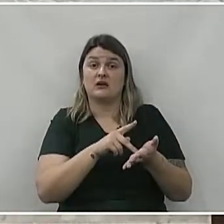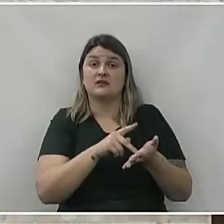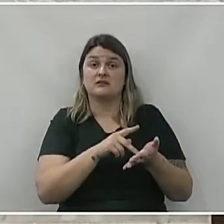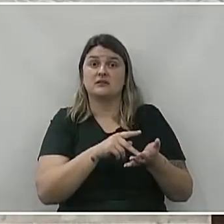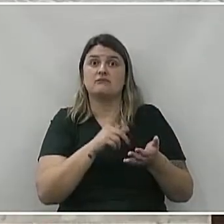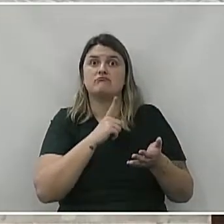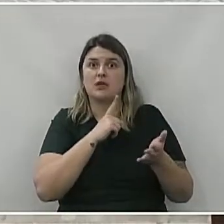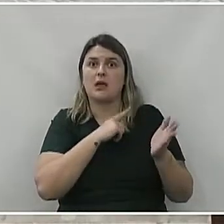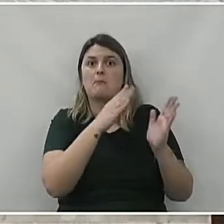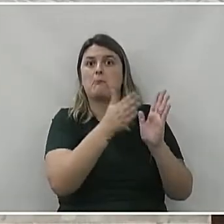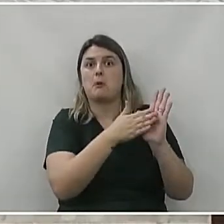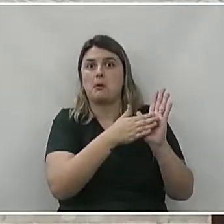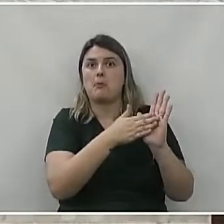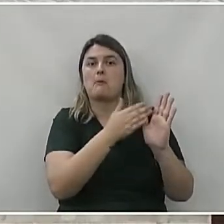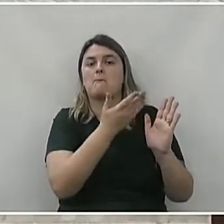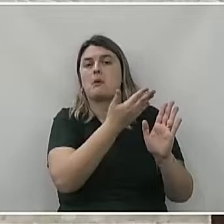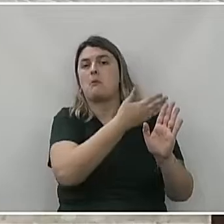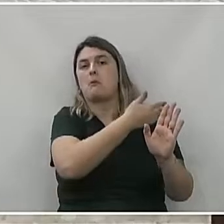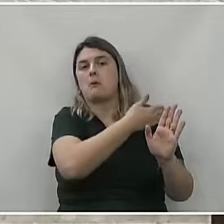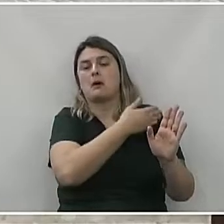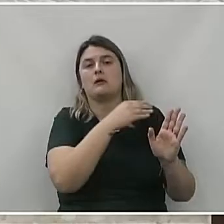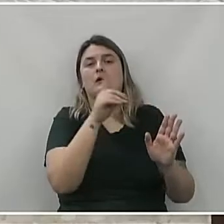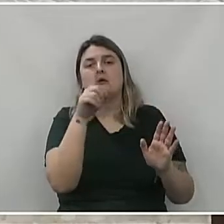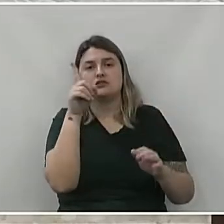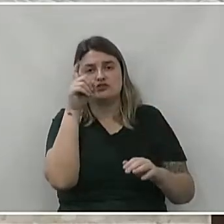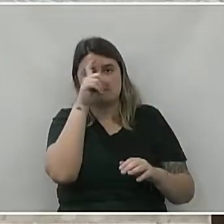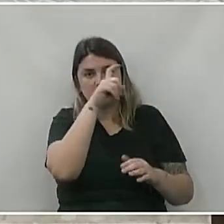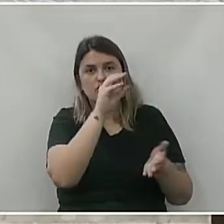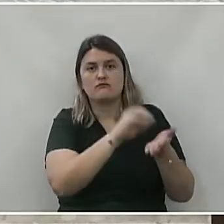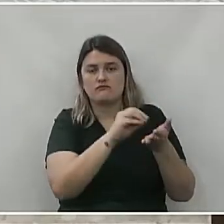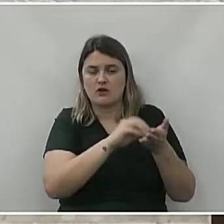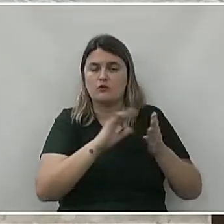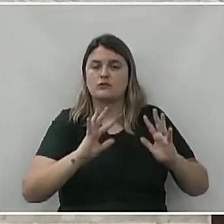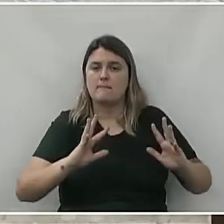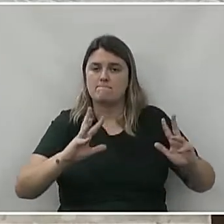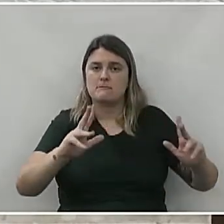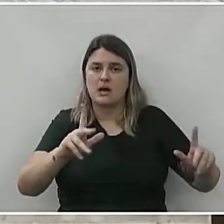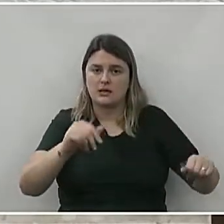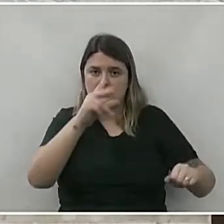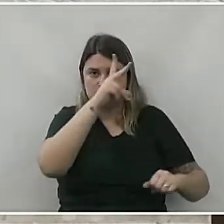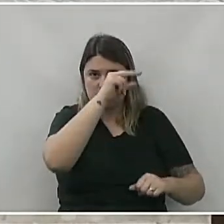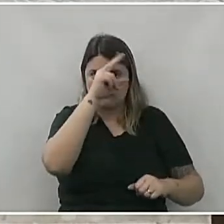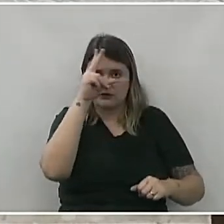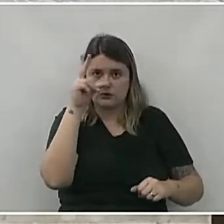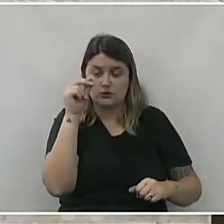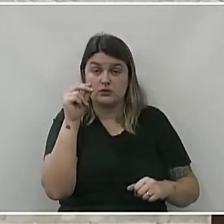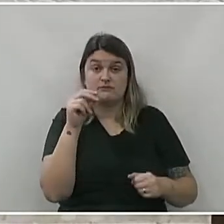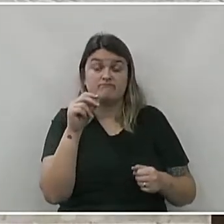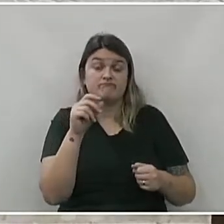é grande, né? Existe dificuldade com o maquinário da prefeitura, eles estão fazendo